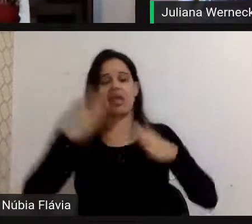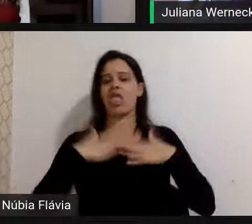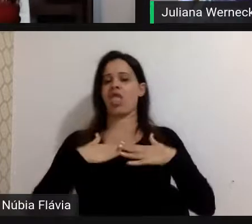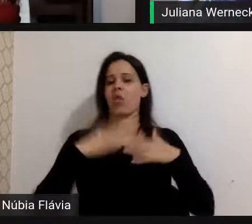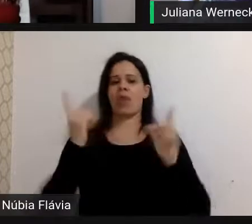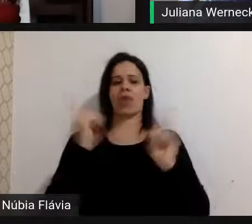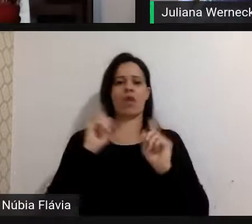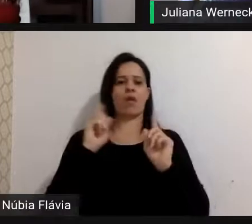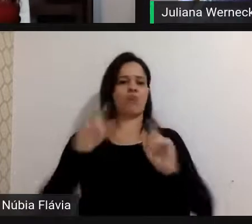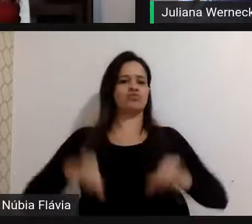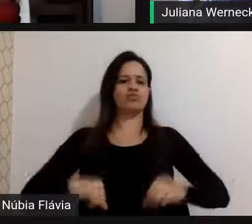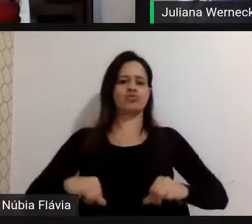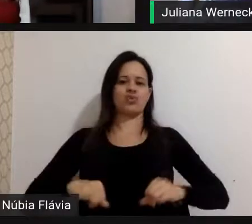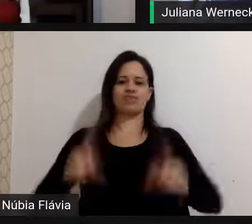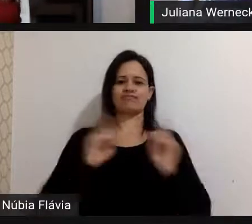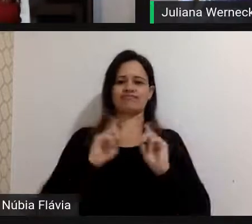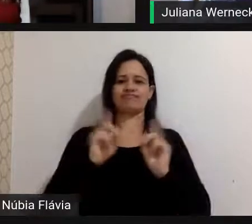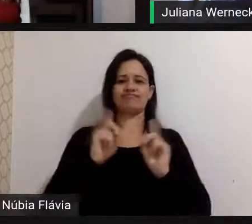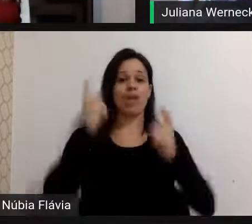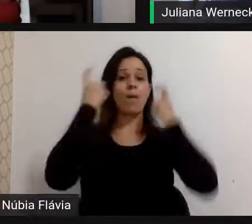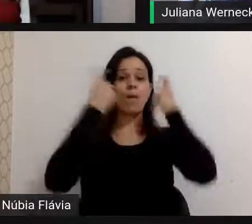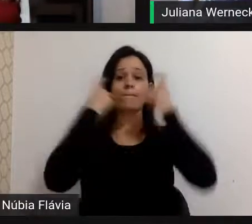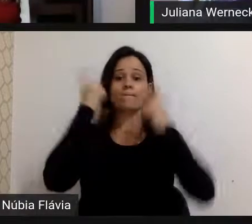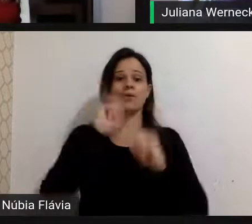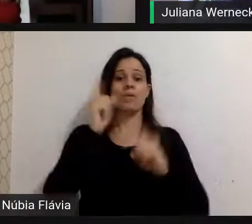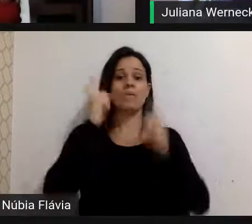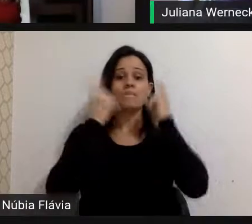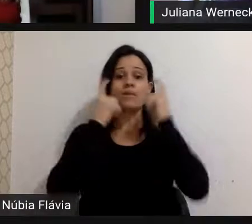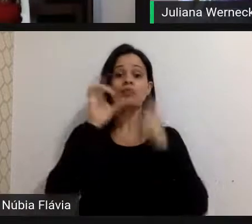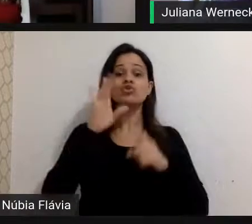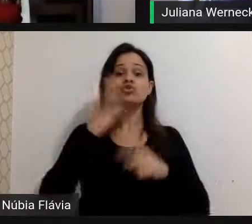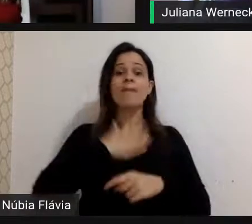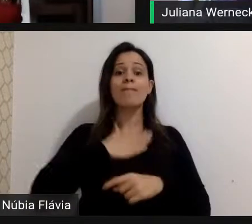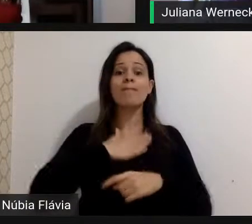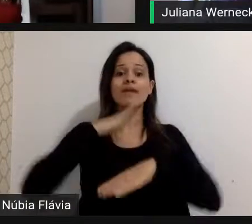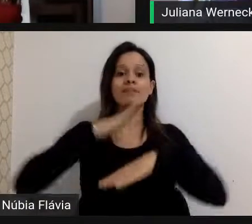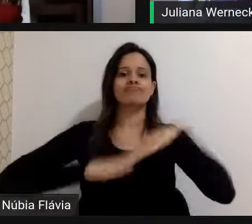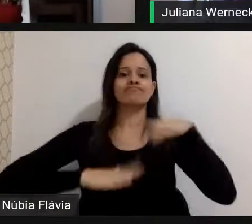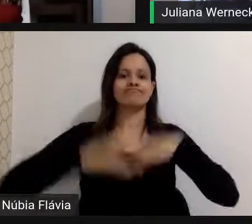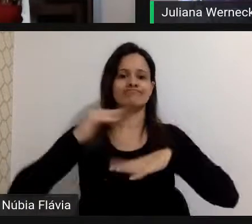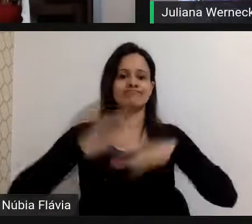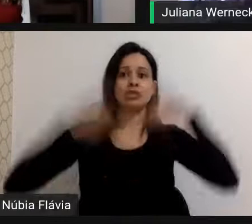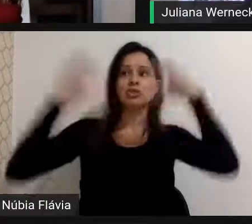não posso mais me preocupar. Preocupar com as coisas que estão no nosso controle.